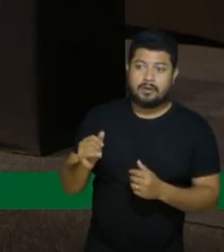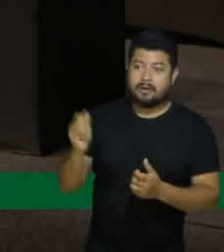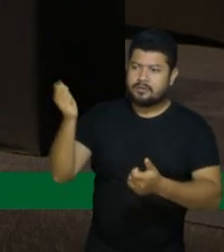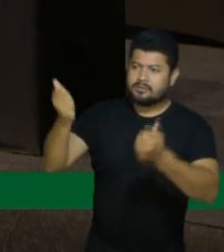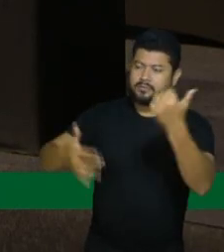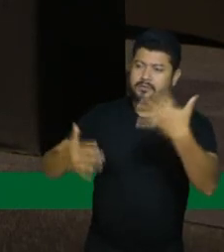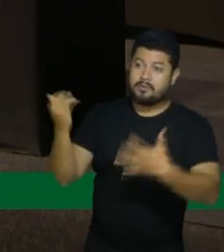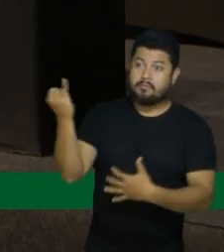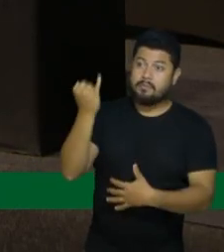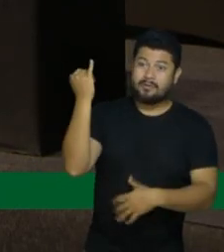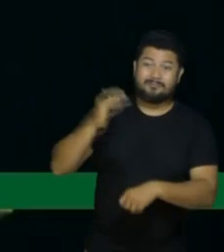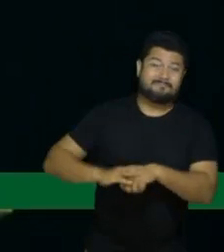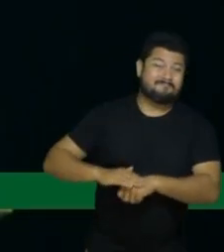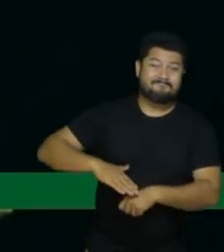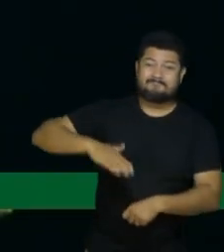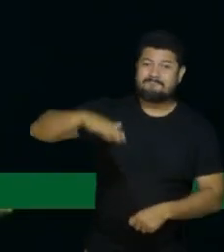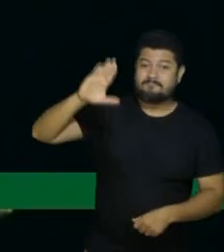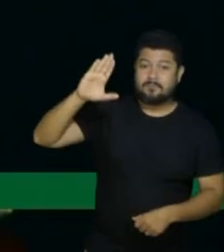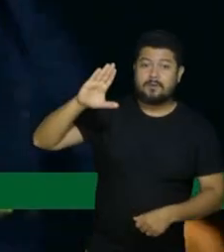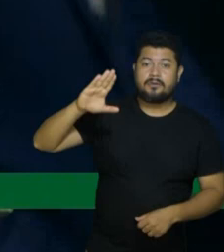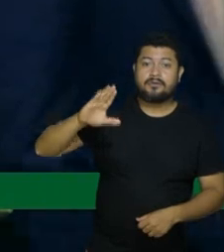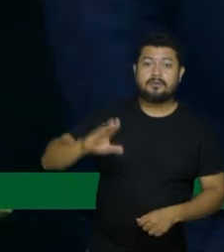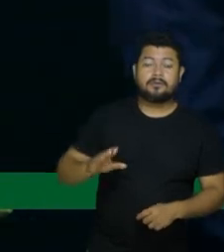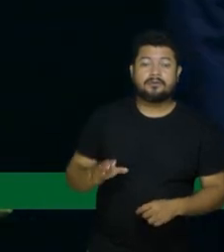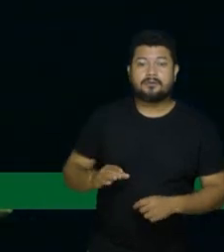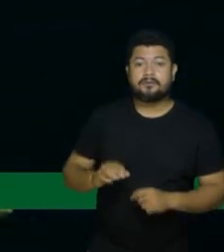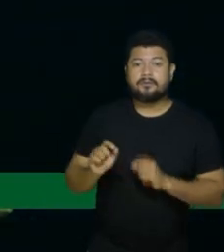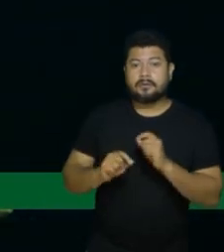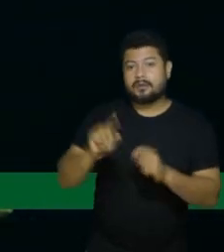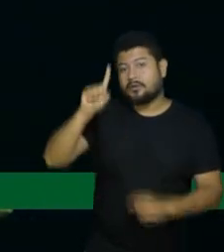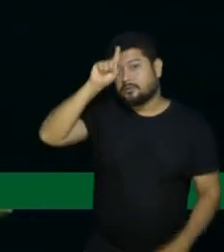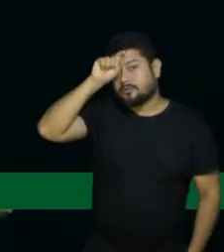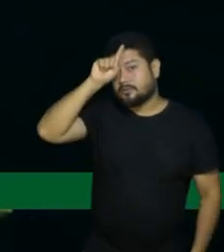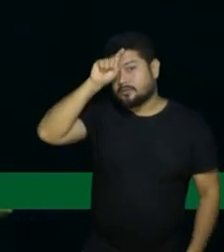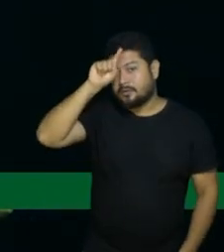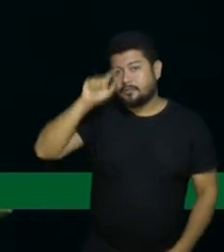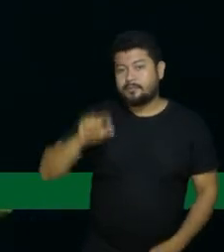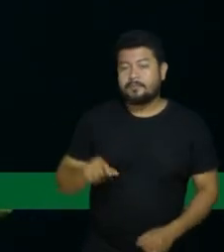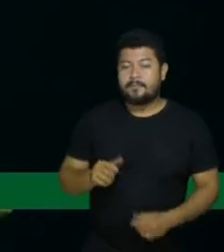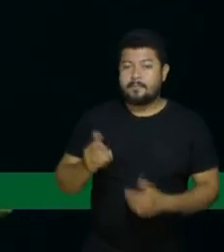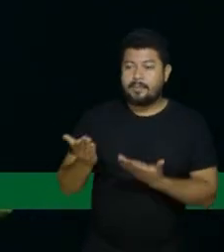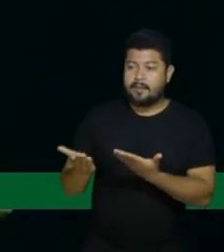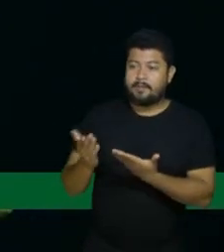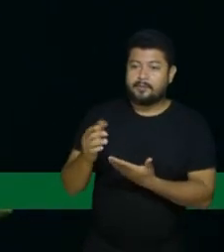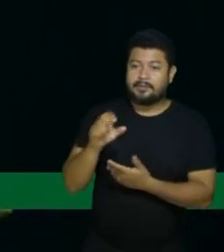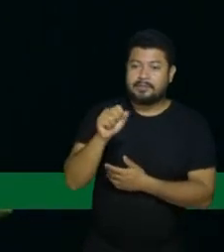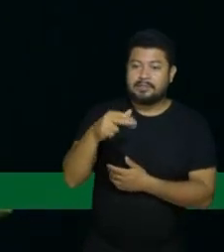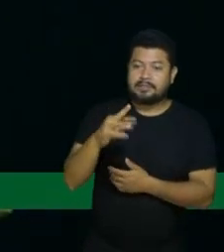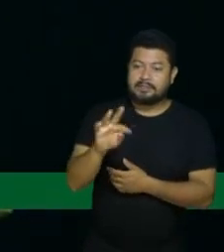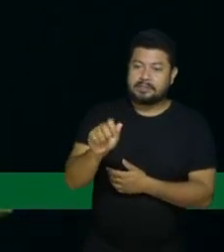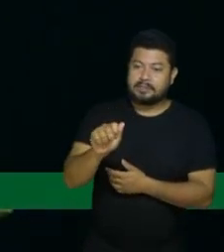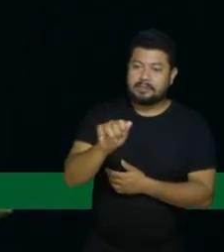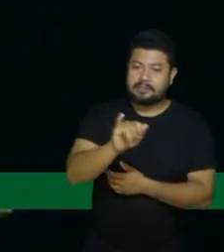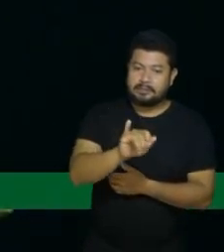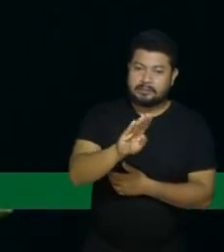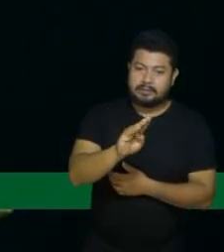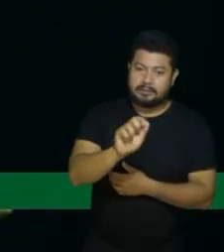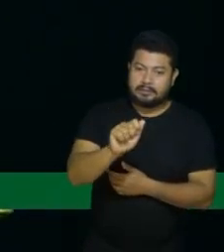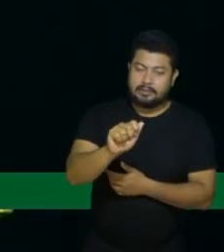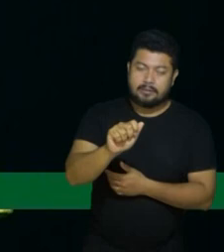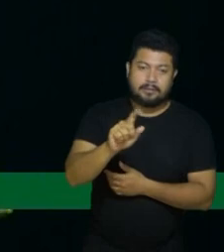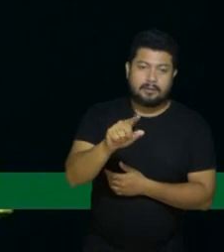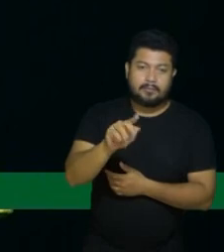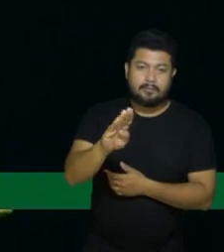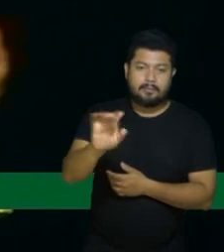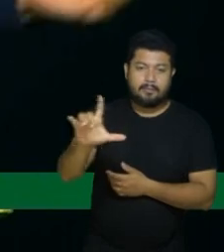com todo respeito é a questão do Hospital Santa Isabel Com todo o respeito aqui né eu me